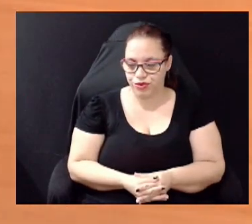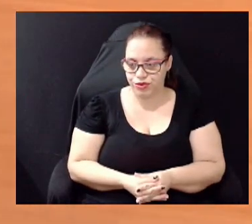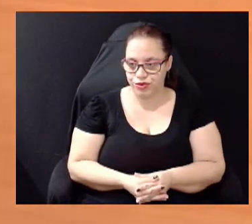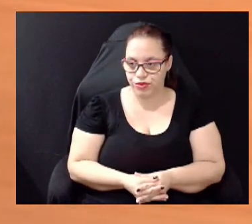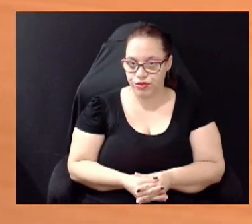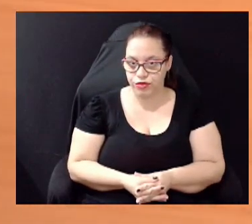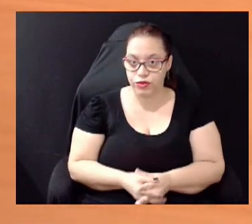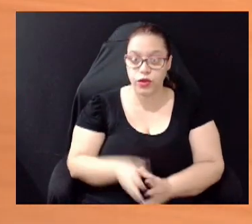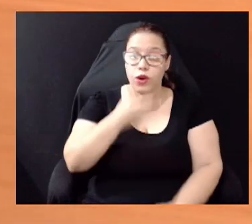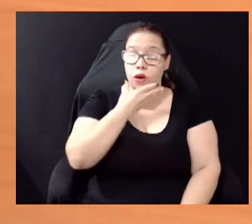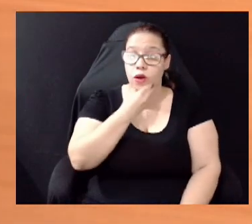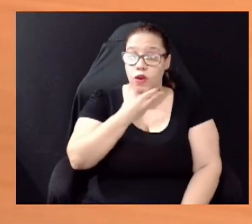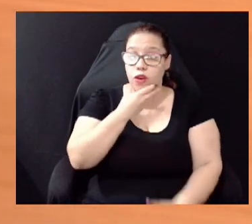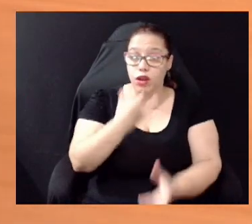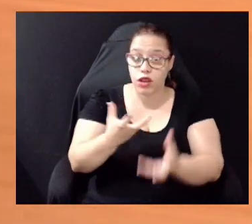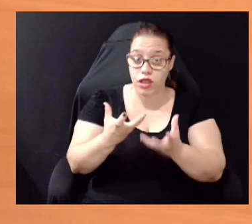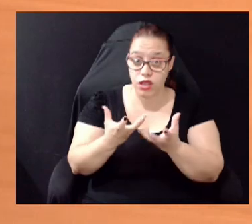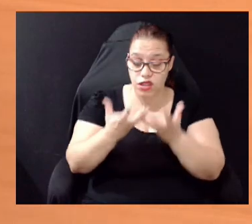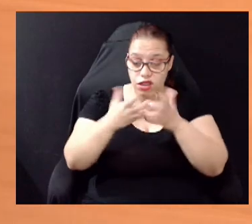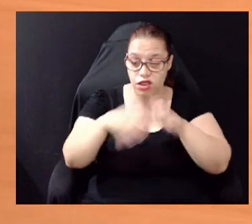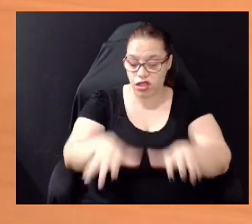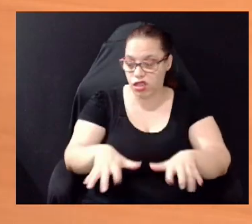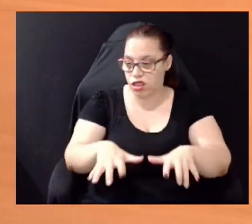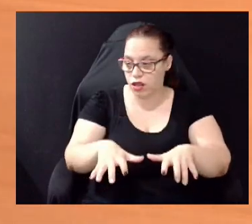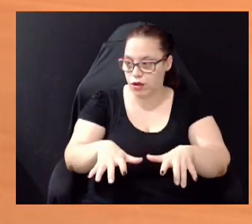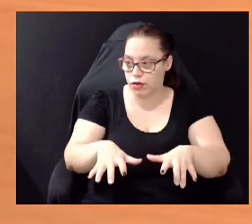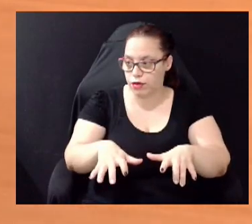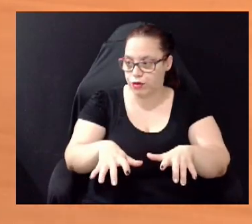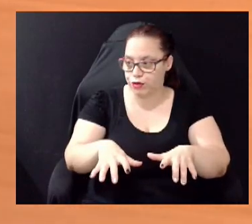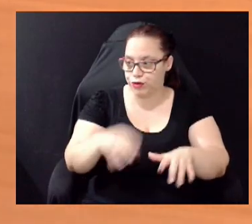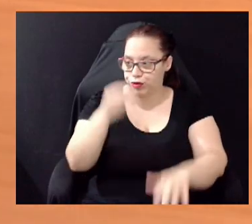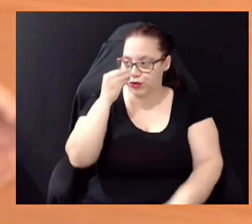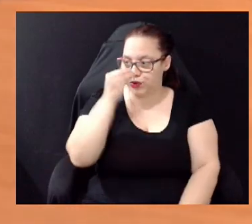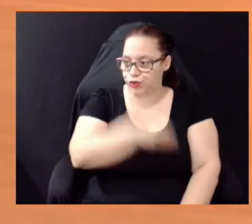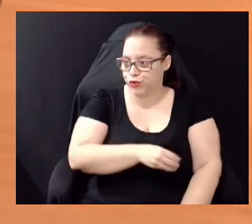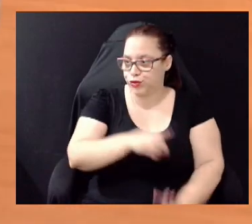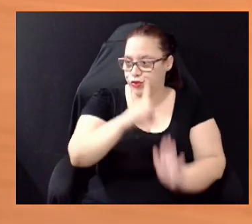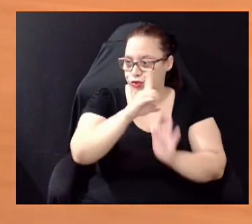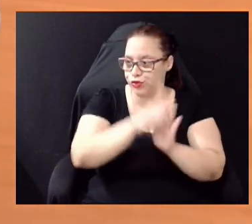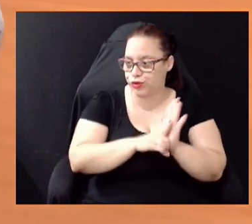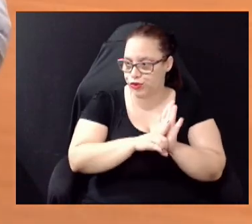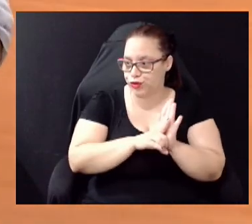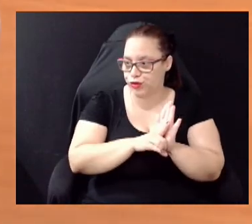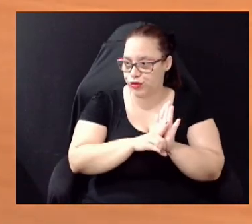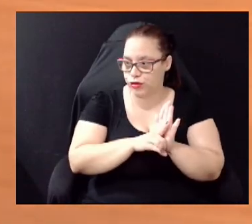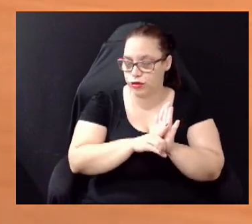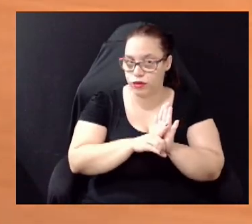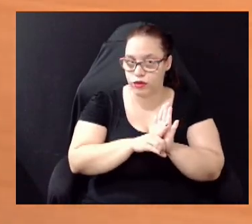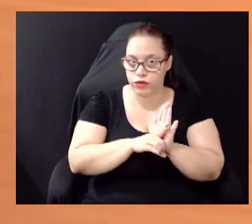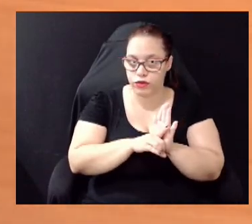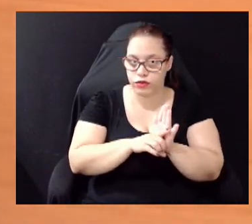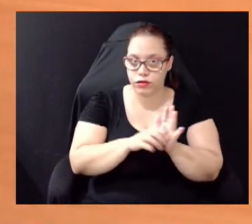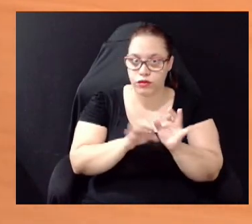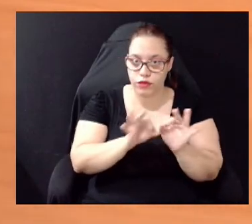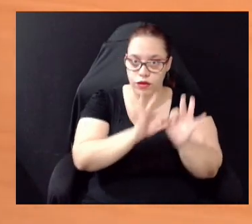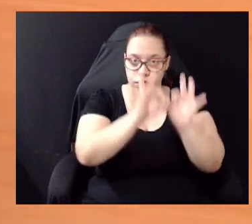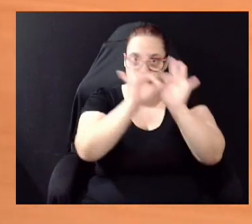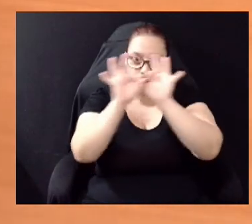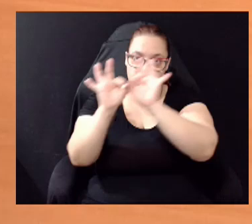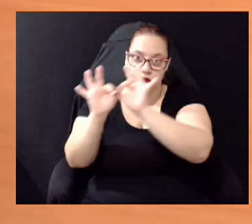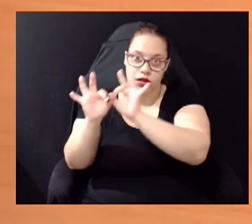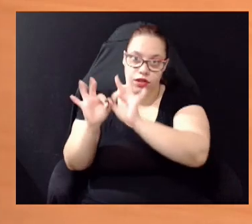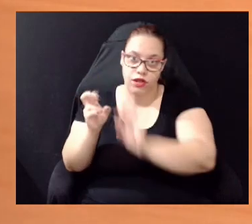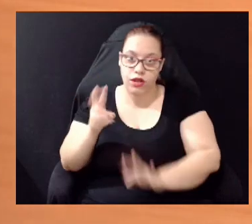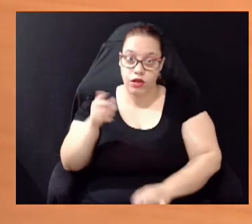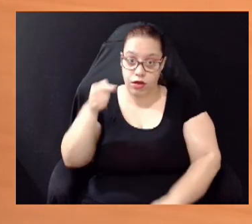querem negar o nosso direito, a sociedade quer negar o nosso direito. Eu ando acompanhando a Câmara, né? Sempre que eu posso estou aqui.